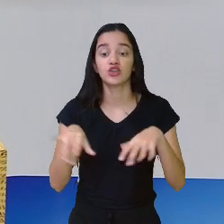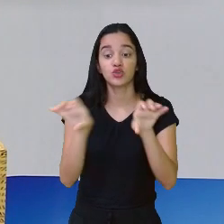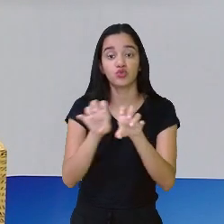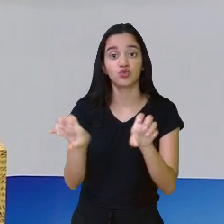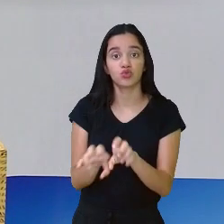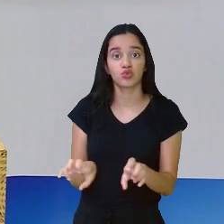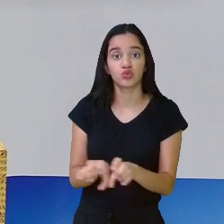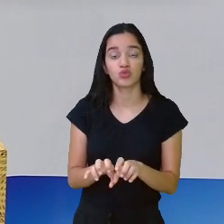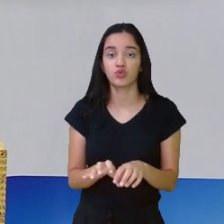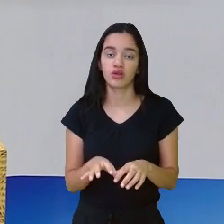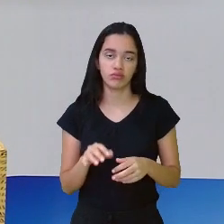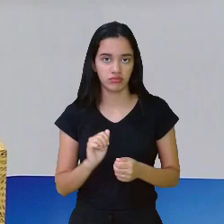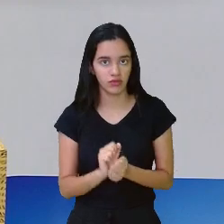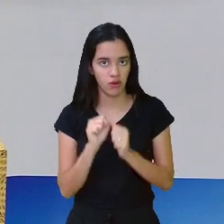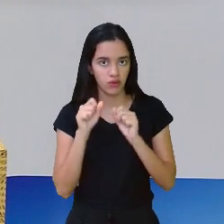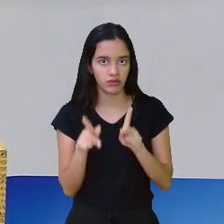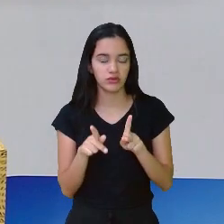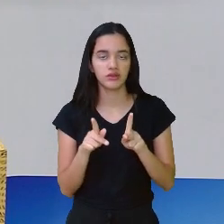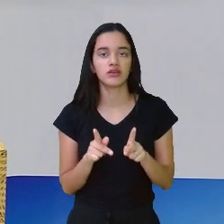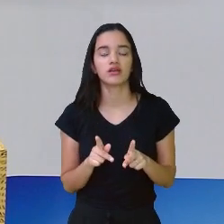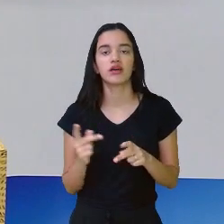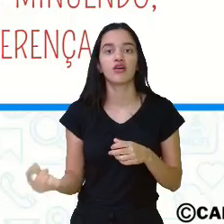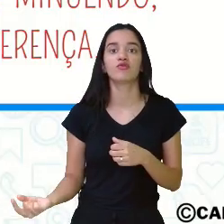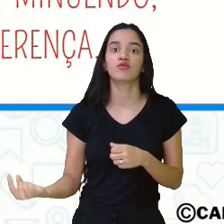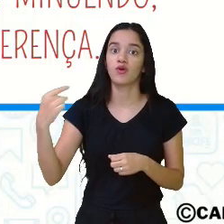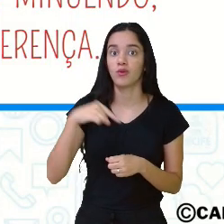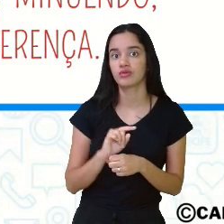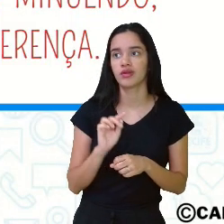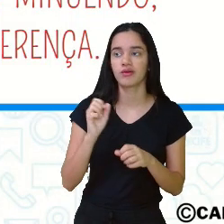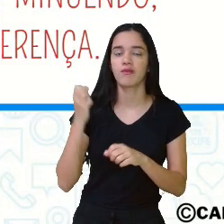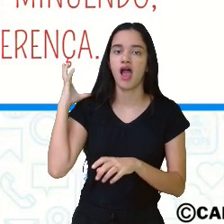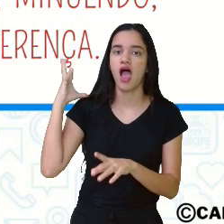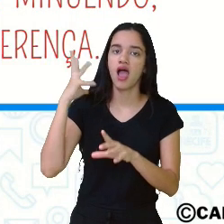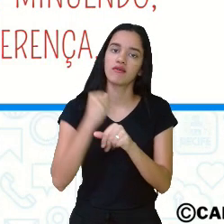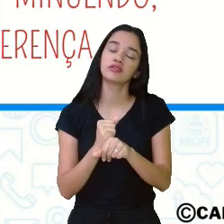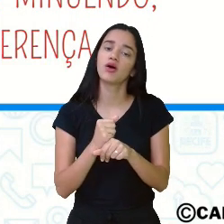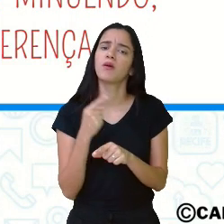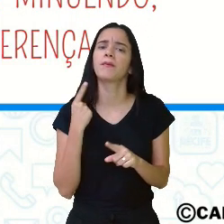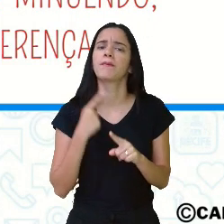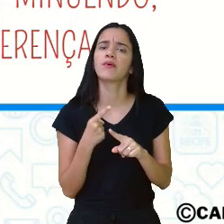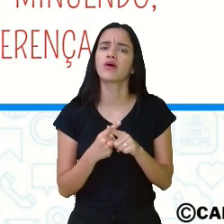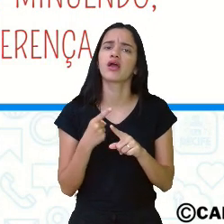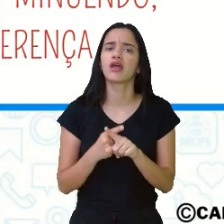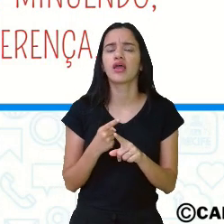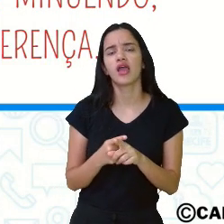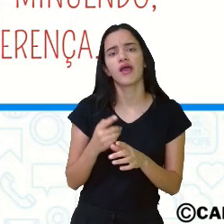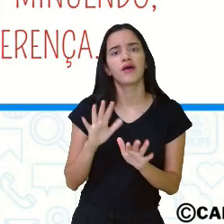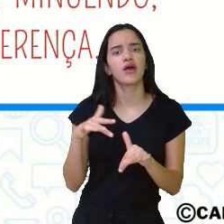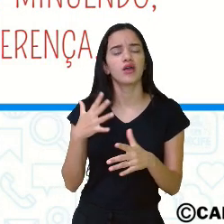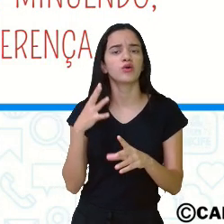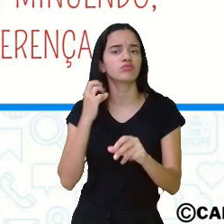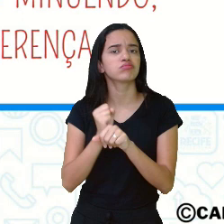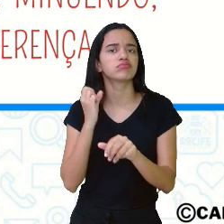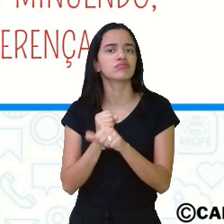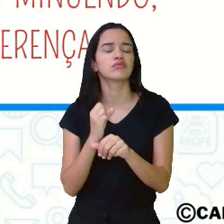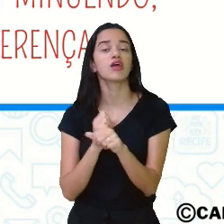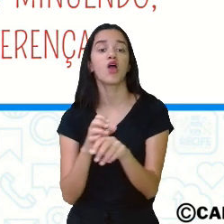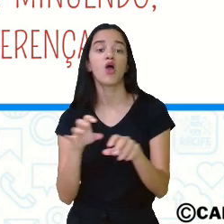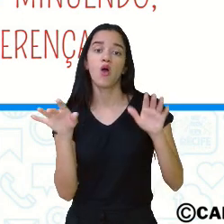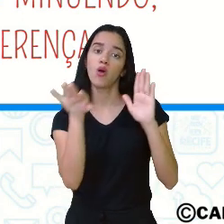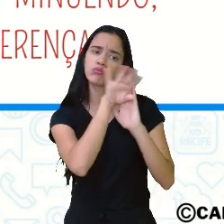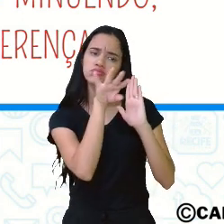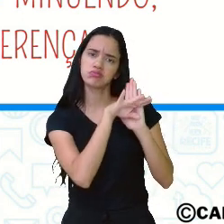estruturas aditivas, tá certo? Aí, voltando aqui para a revisão, porque é a operação inversa da adição. Os elementos